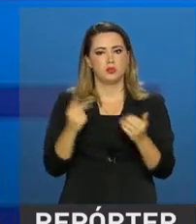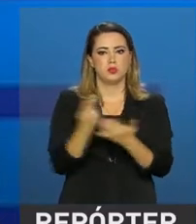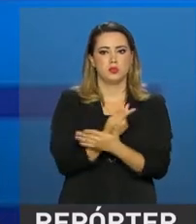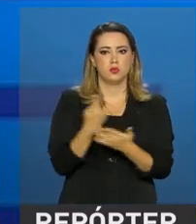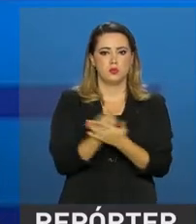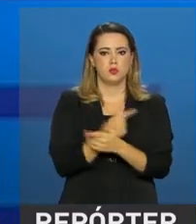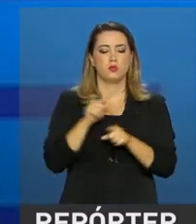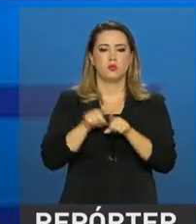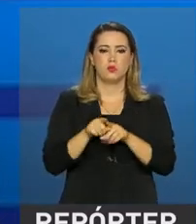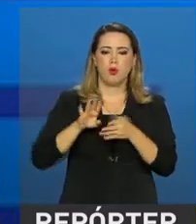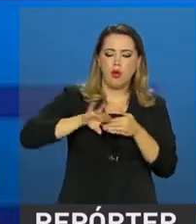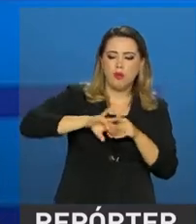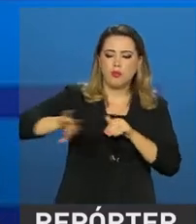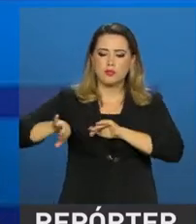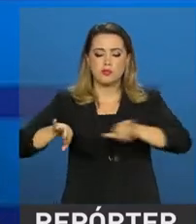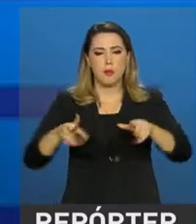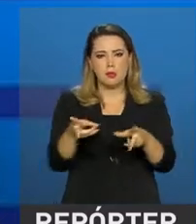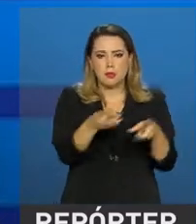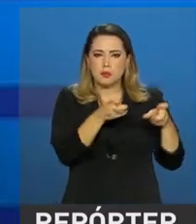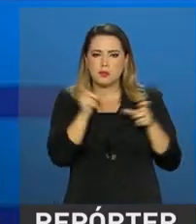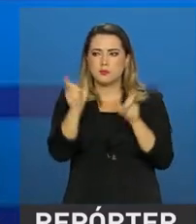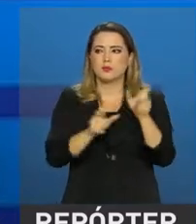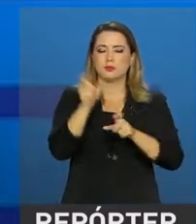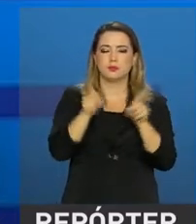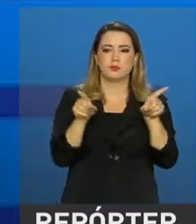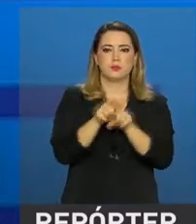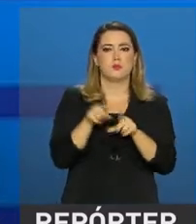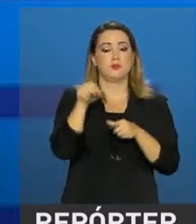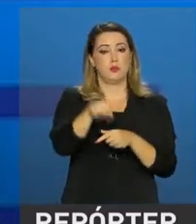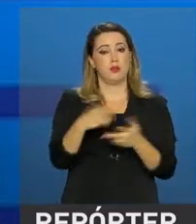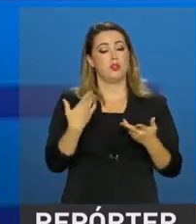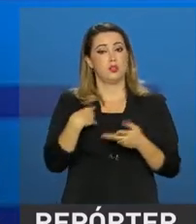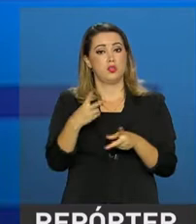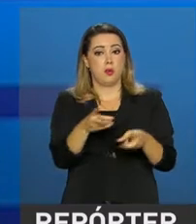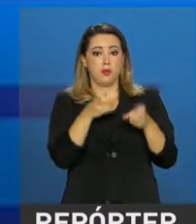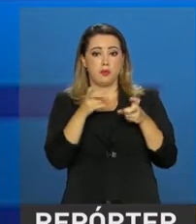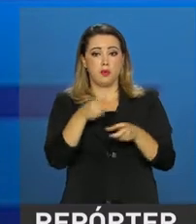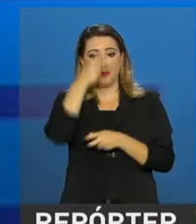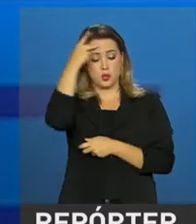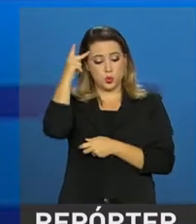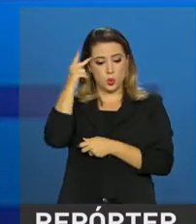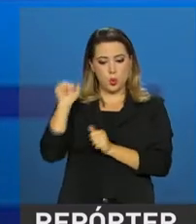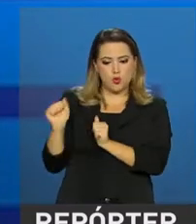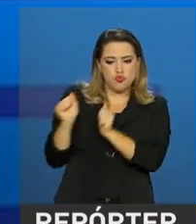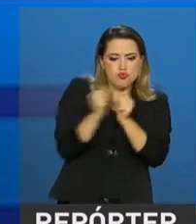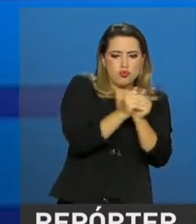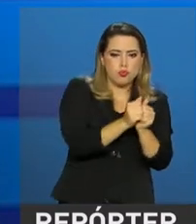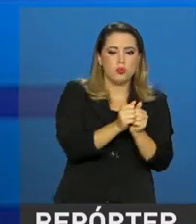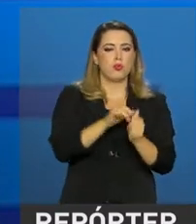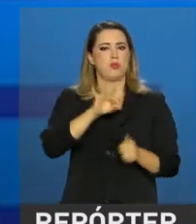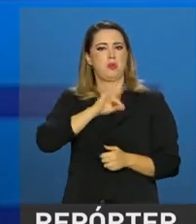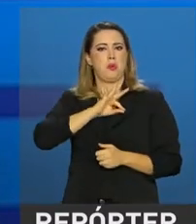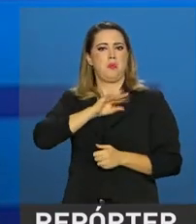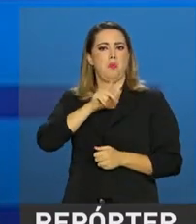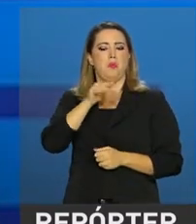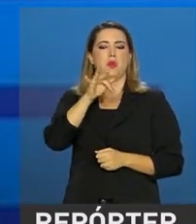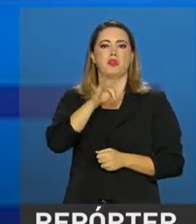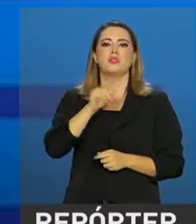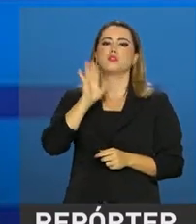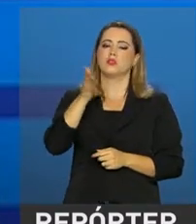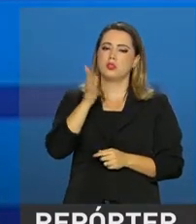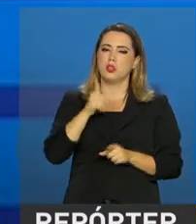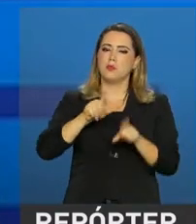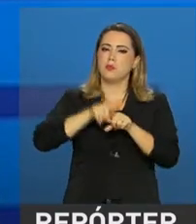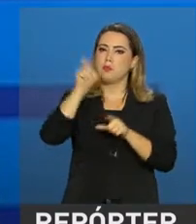aí alguns afastamentos, identificar. Já temos algumas situações, inclusive a pessoa conduzida, né, à sede da Polícia Federal para prestar depoimento. Já